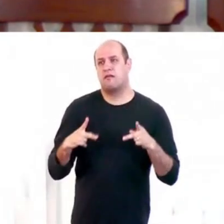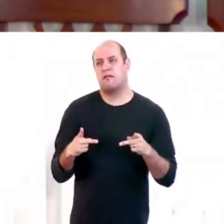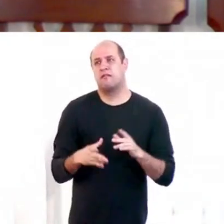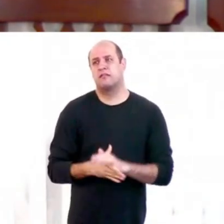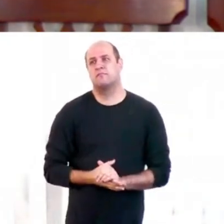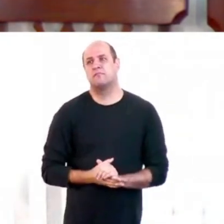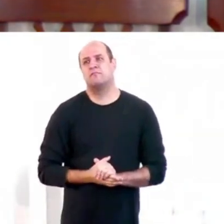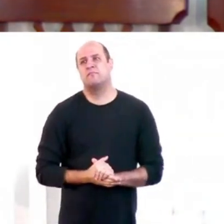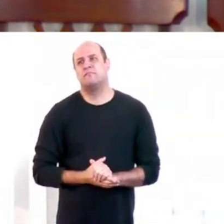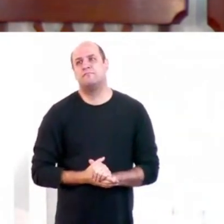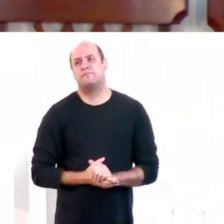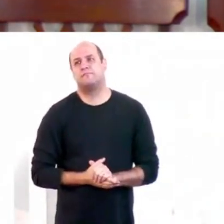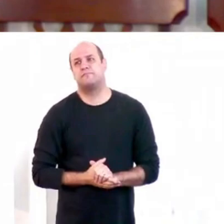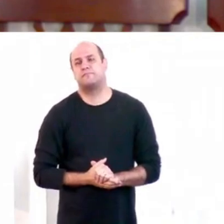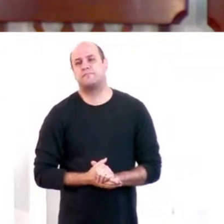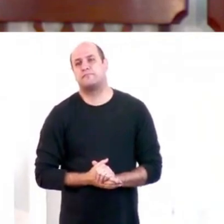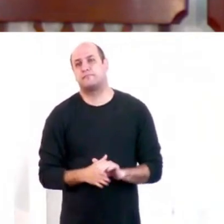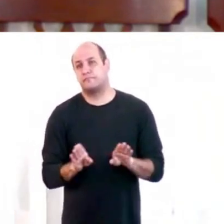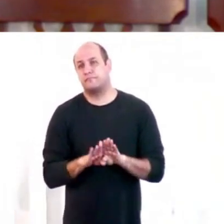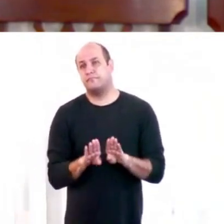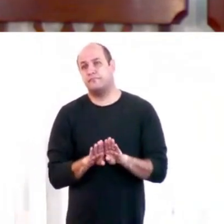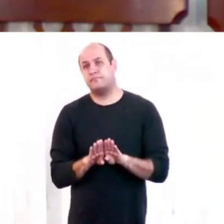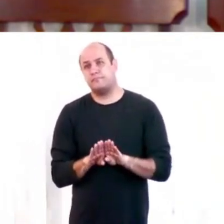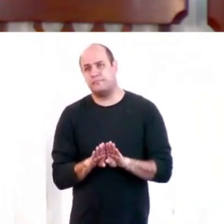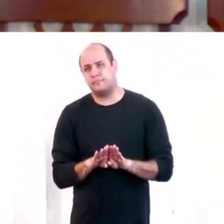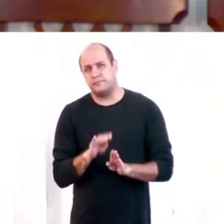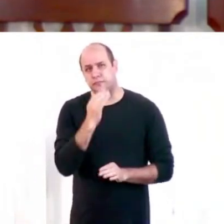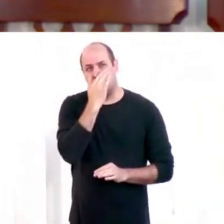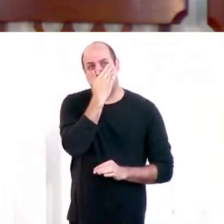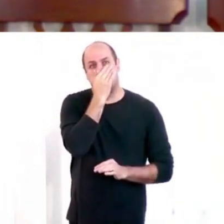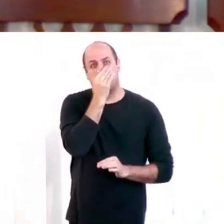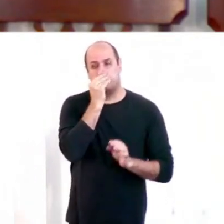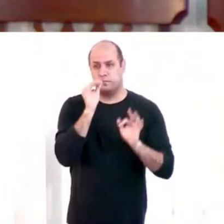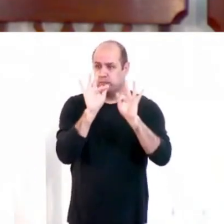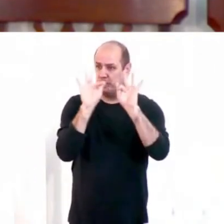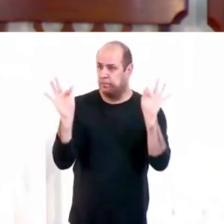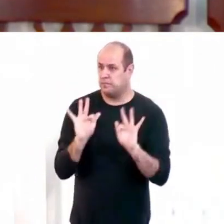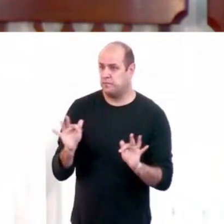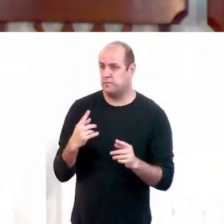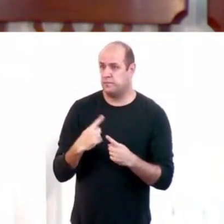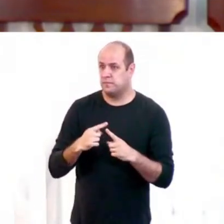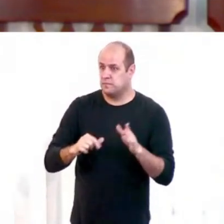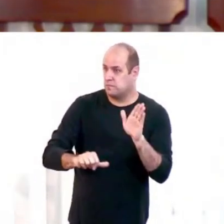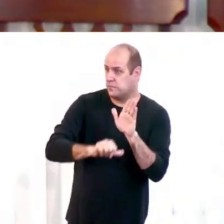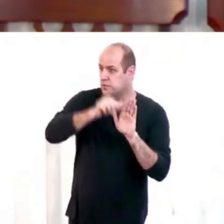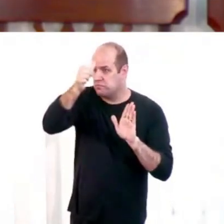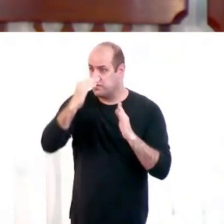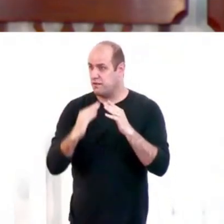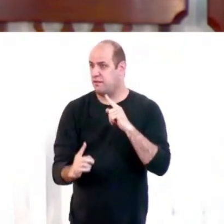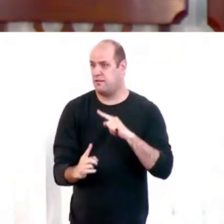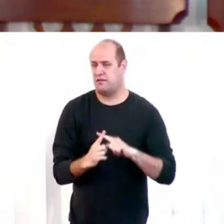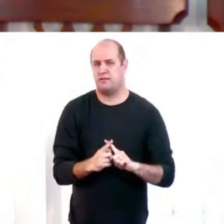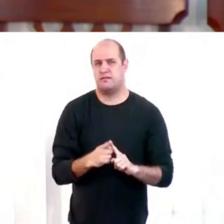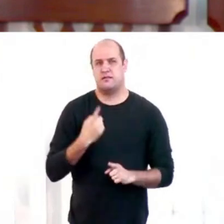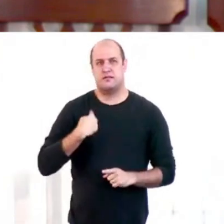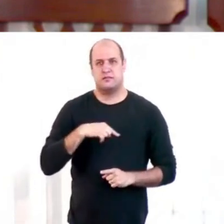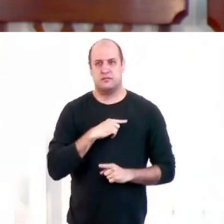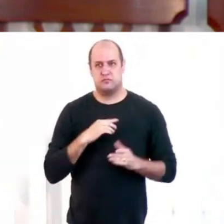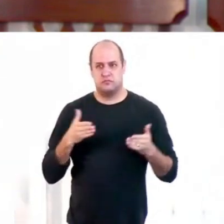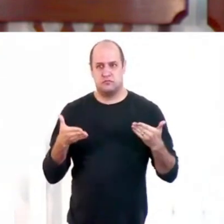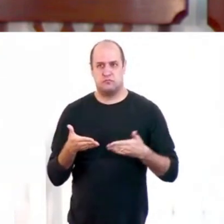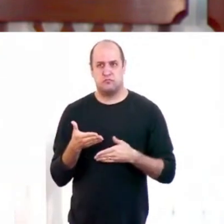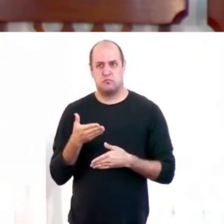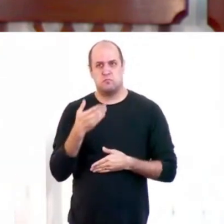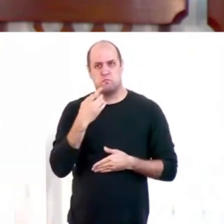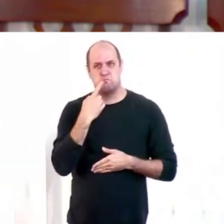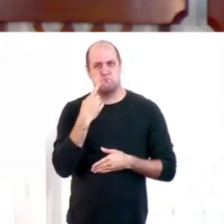de Deus, também digo da alegria, porque essa é a primeira igreja. Nós chegamos há poucos dias